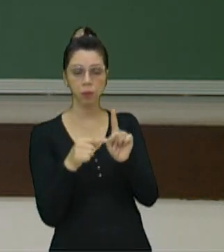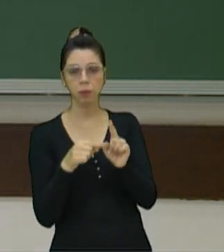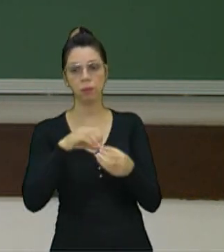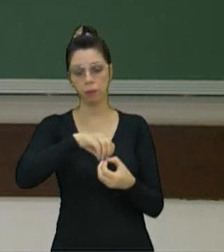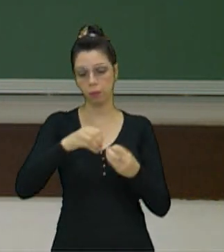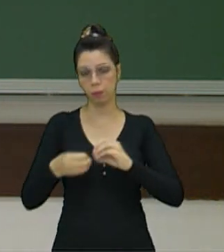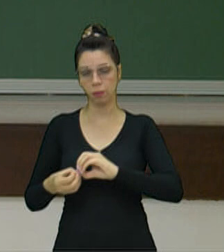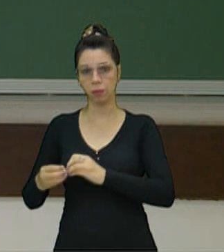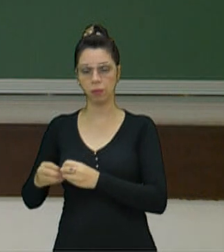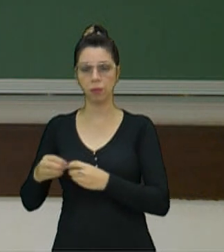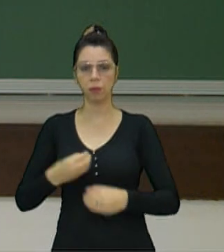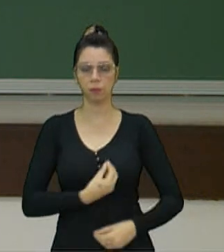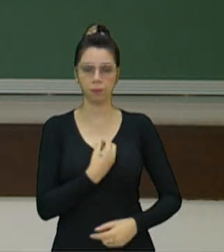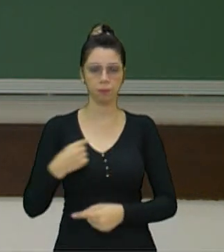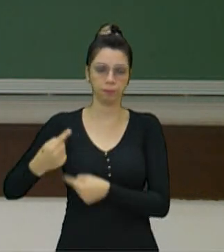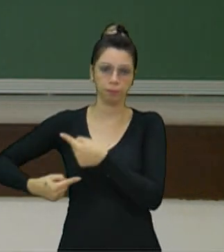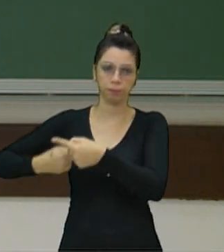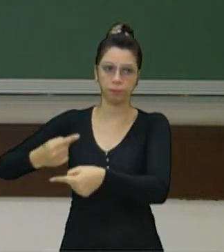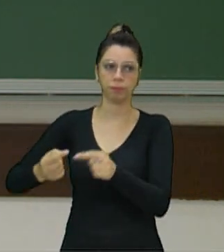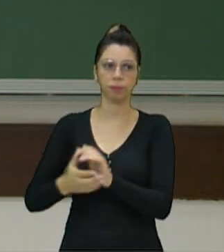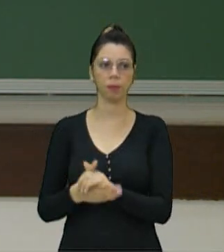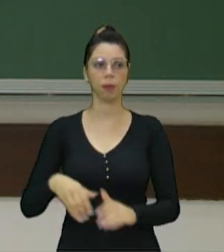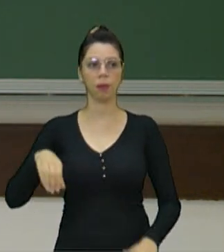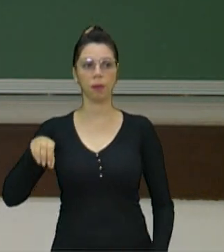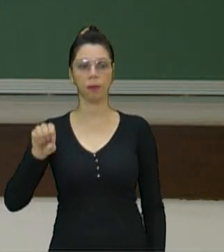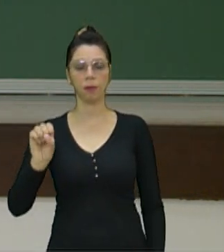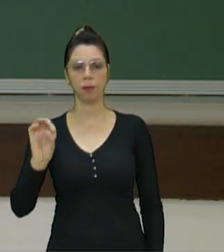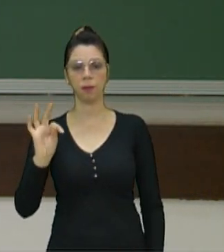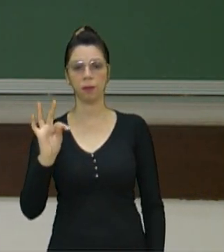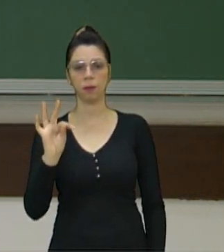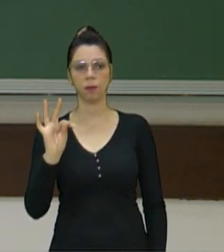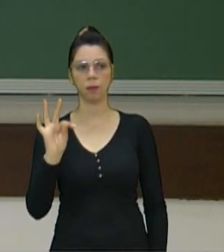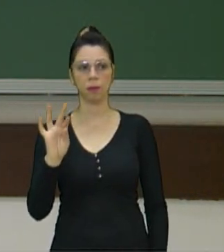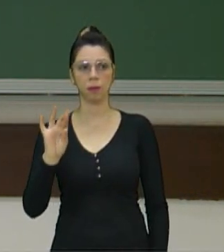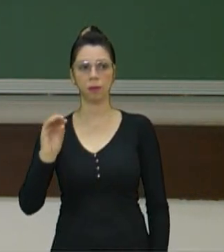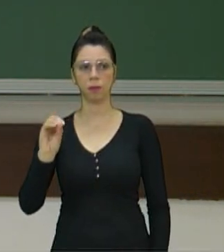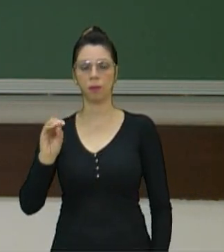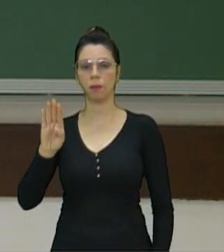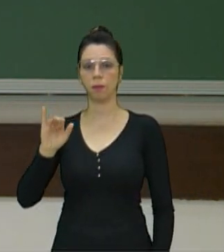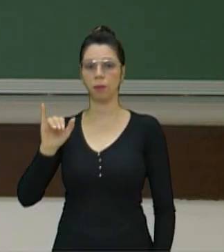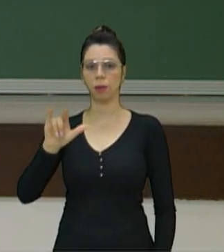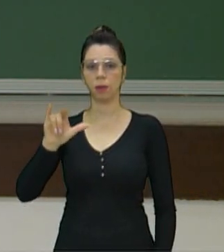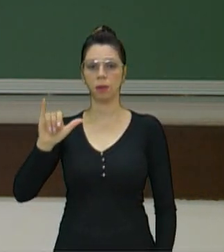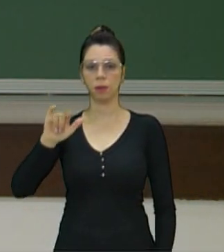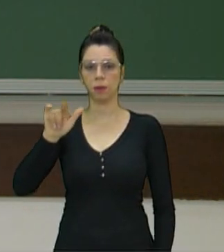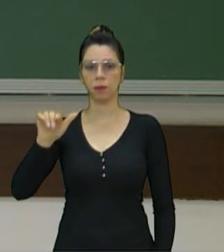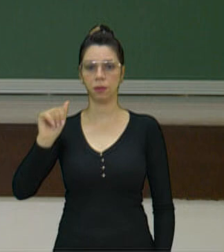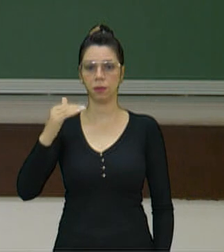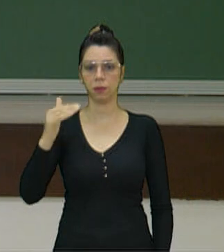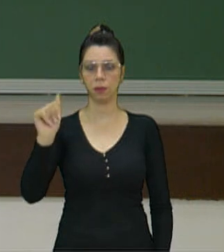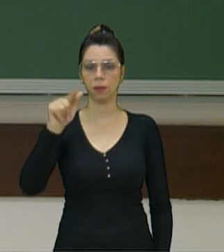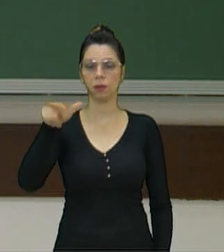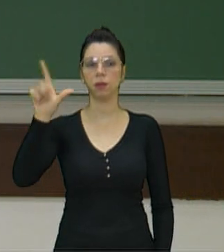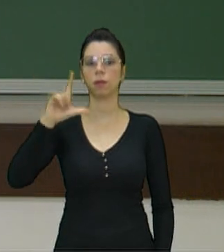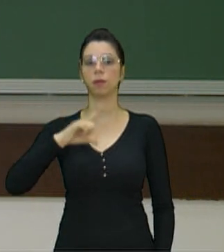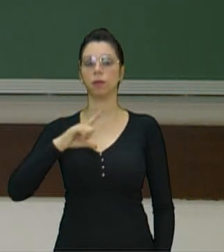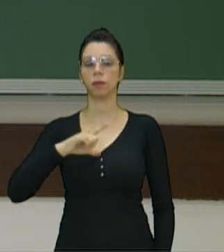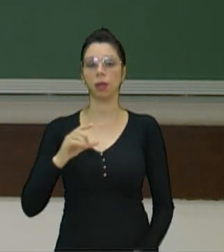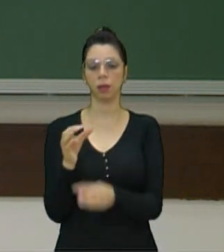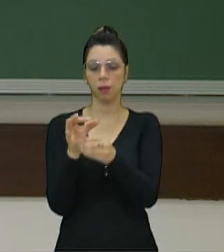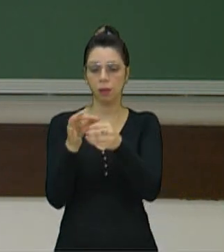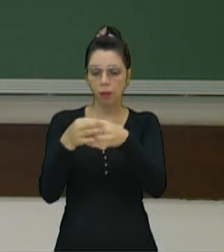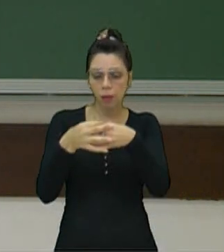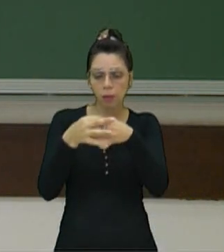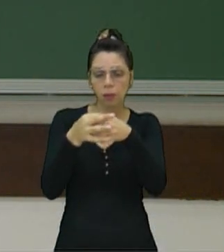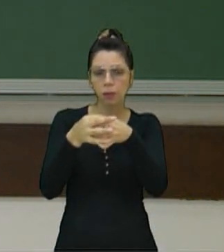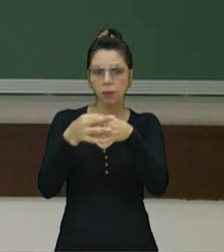temos a estrobilização, onde um organismo inicial, por exemplo, aqui no caso de um coral, né? Ele tem